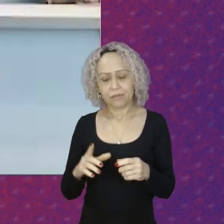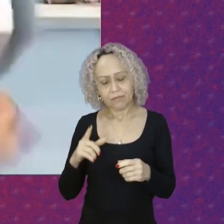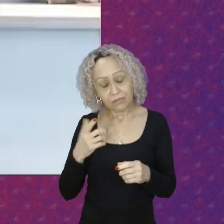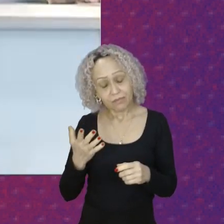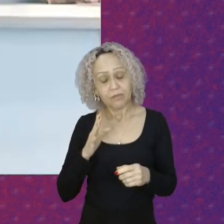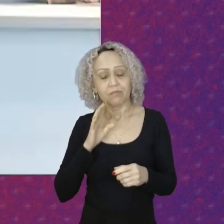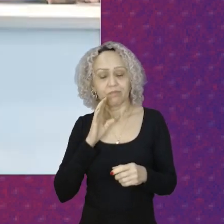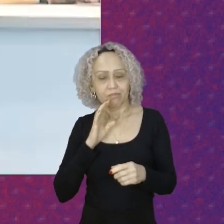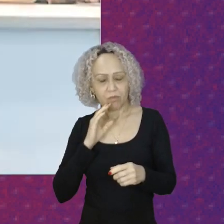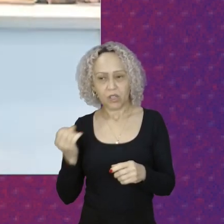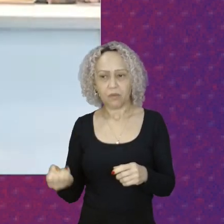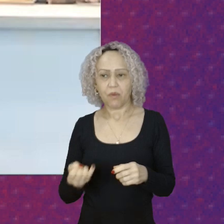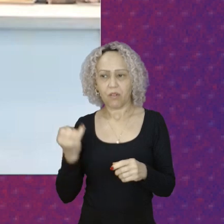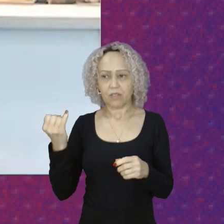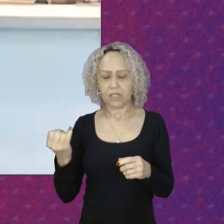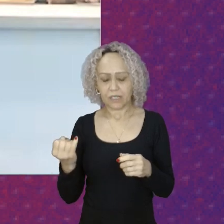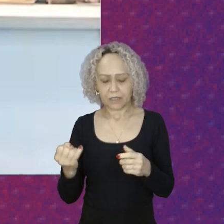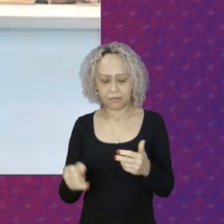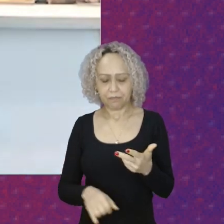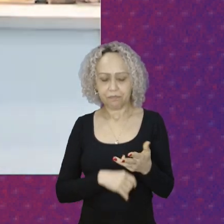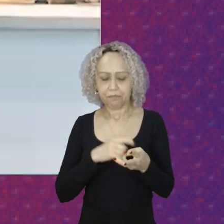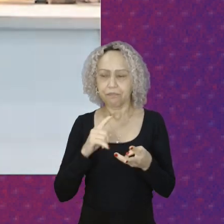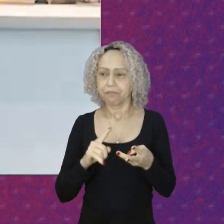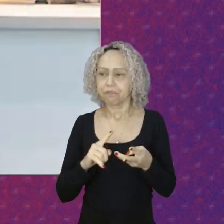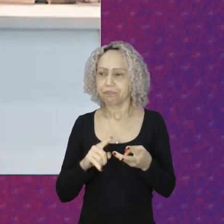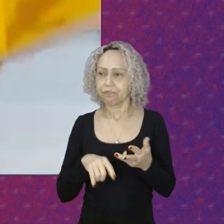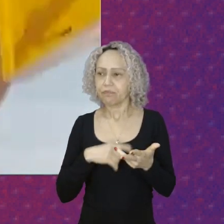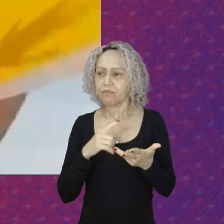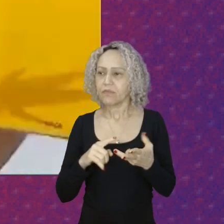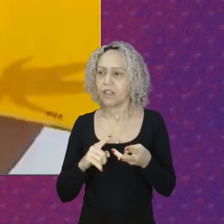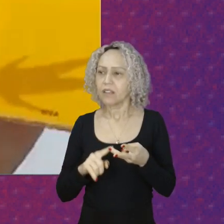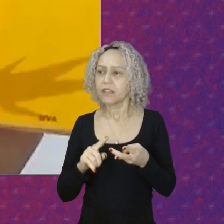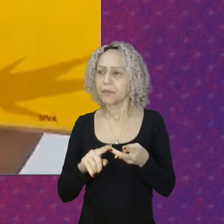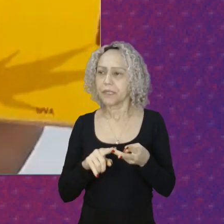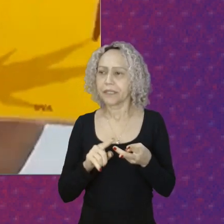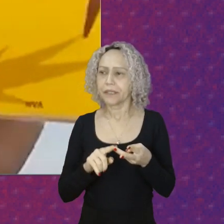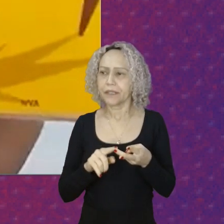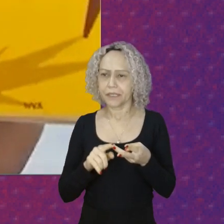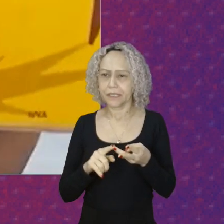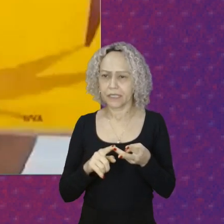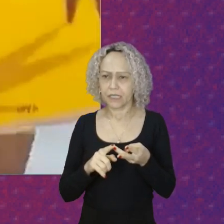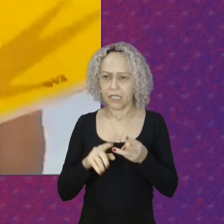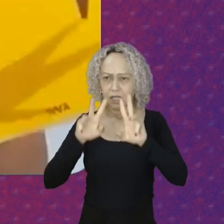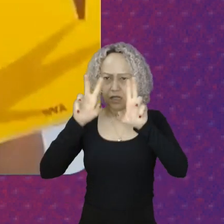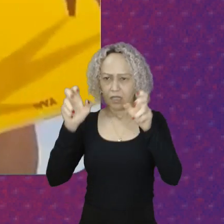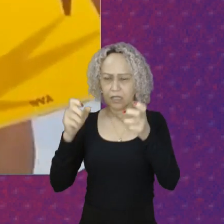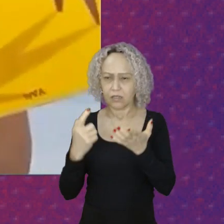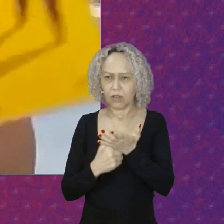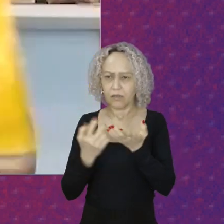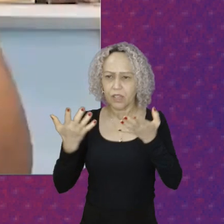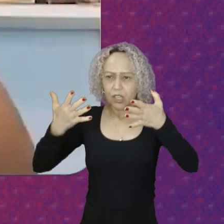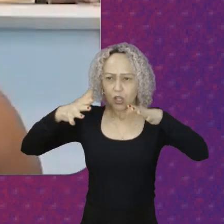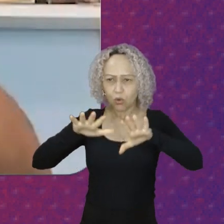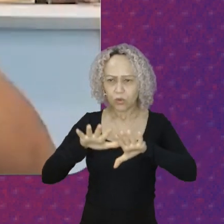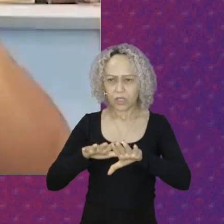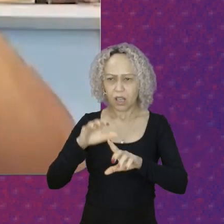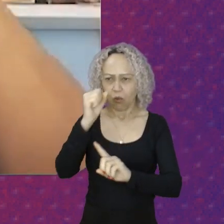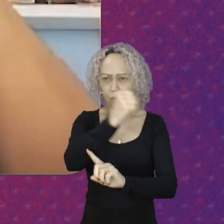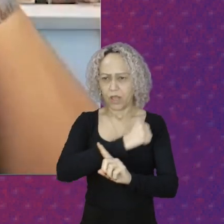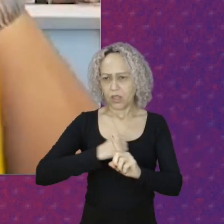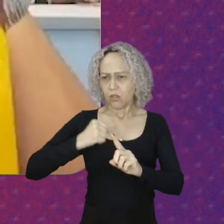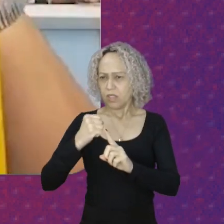ele é muito importante, tá? A gente tem também, ó, inclusão construindo uma sociedade para todos, que